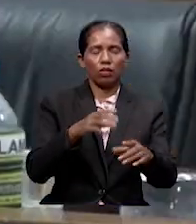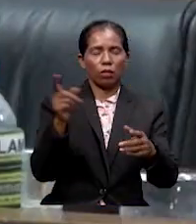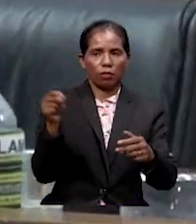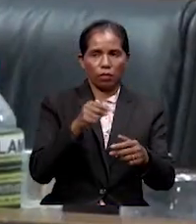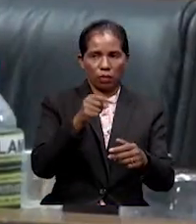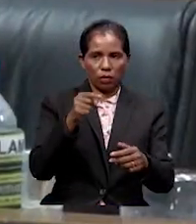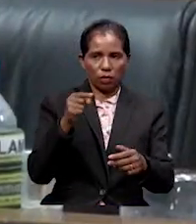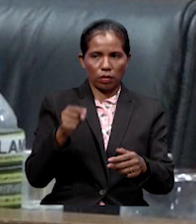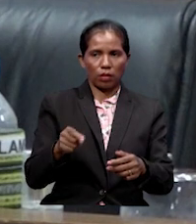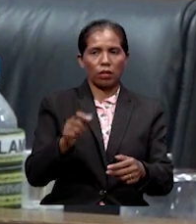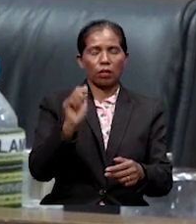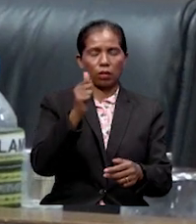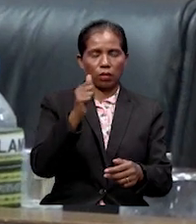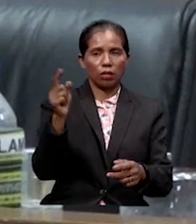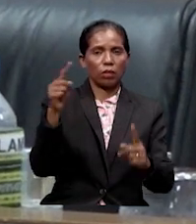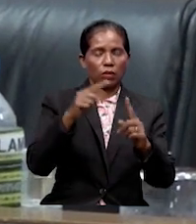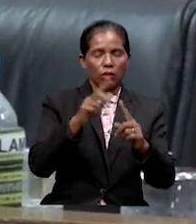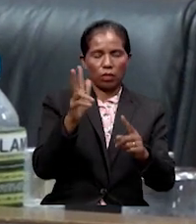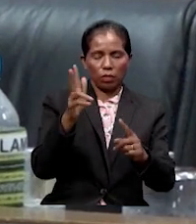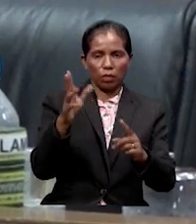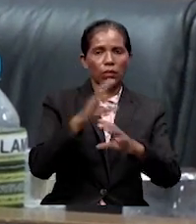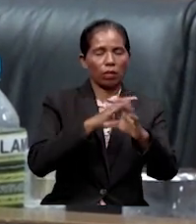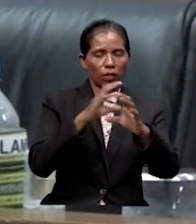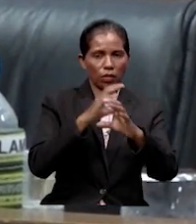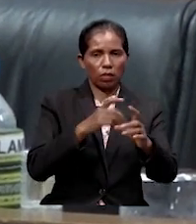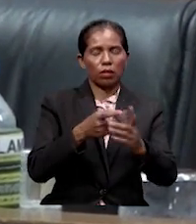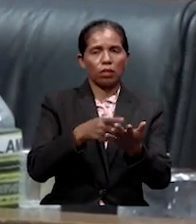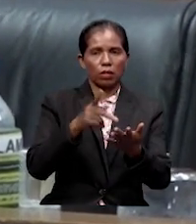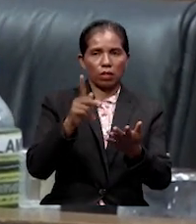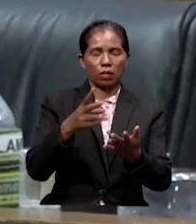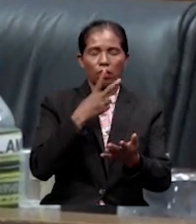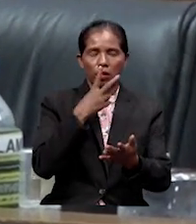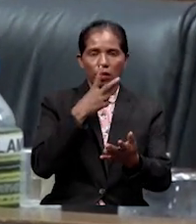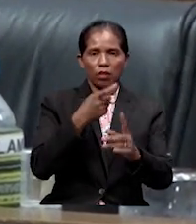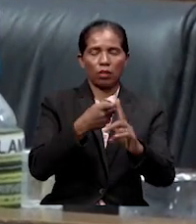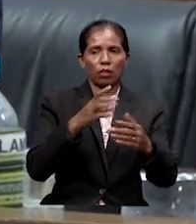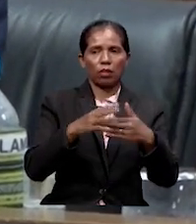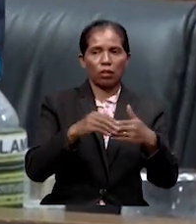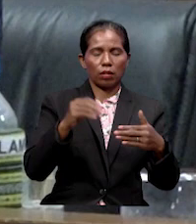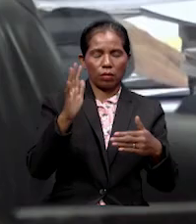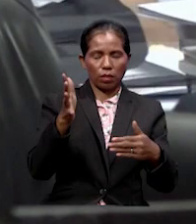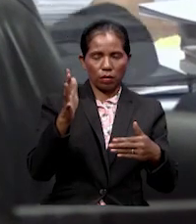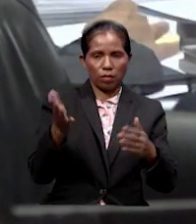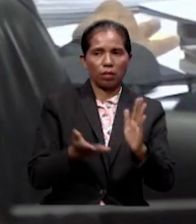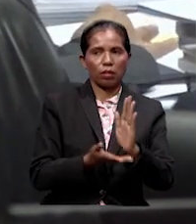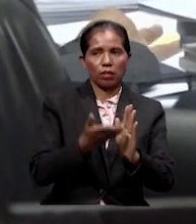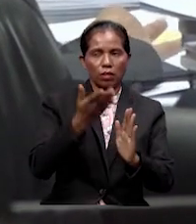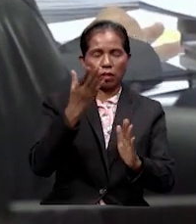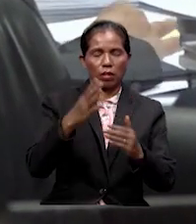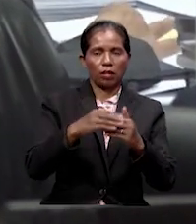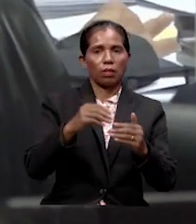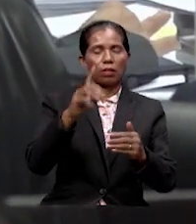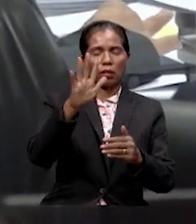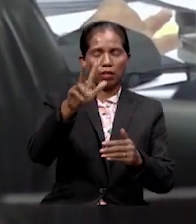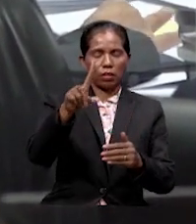cento, sanulo totolo nulo bacareta, imposto ba tabaco husi dólar lima nulo, saiba dólar atus